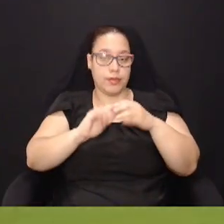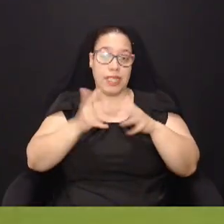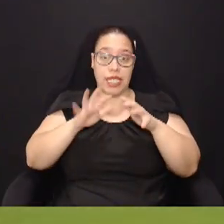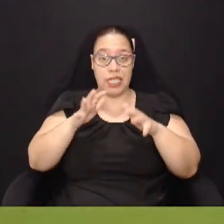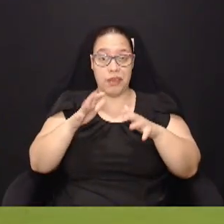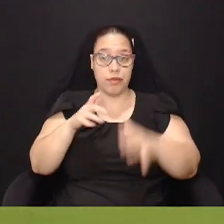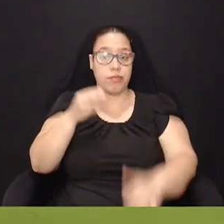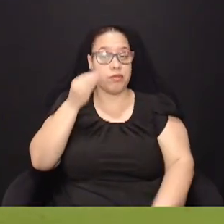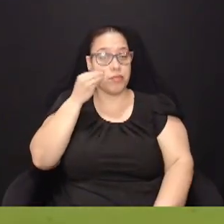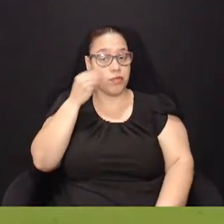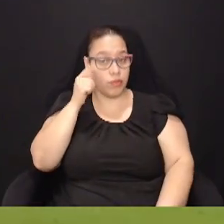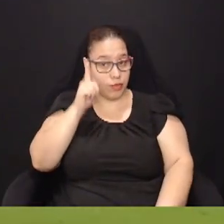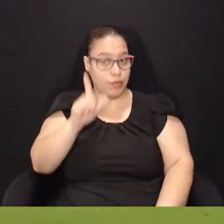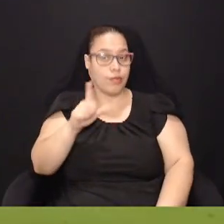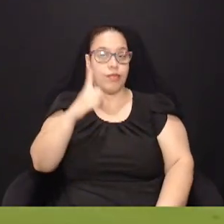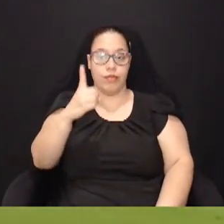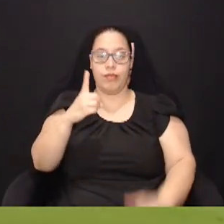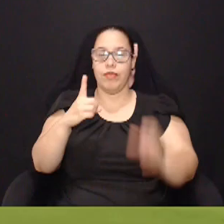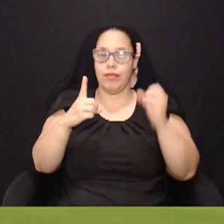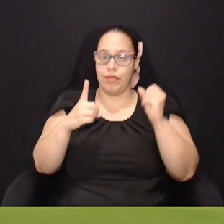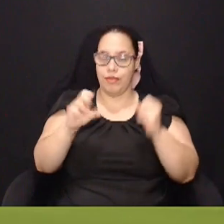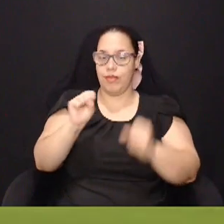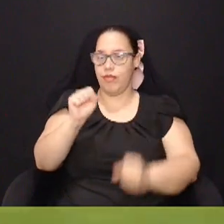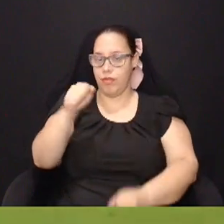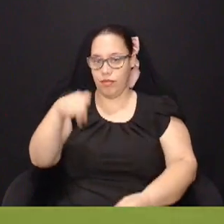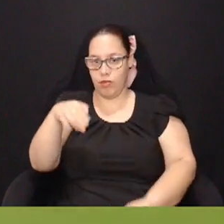vale, 1-0 Santos.